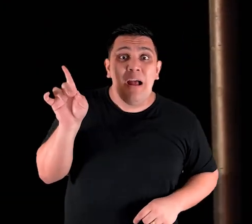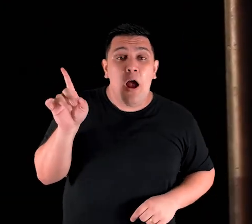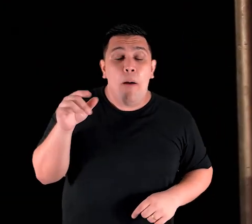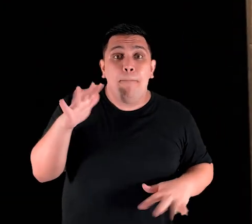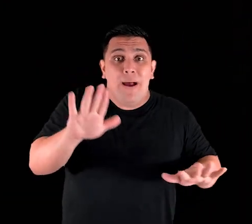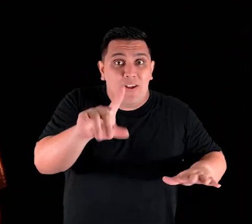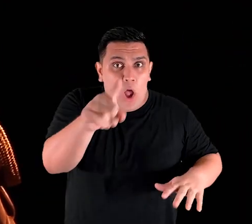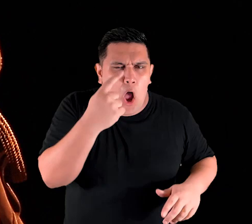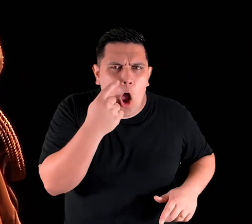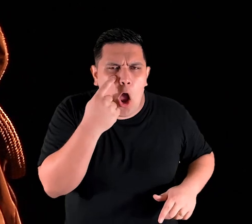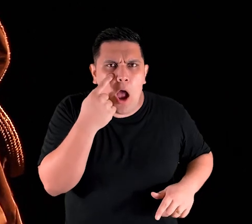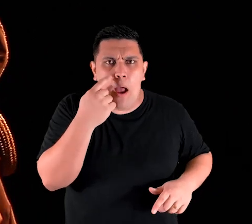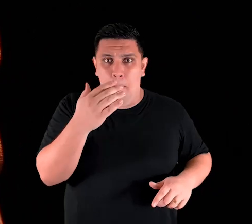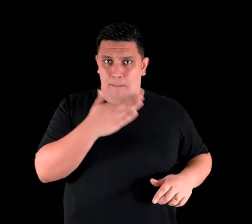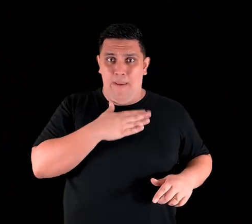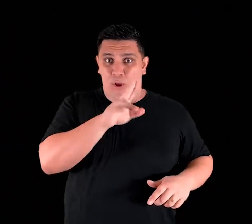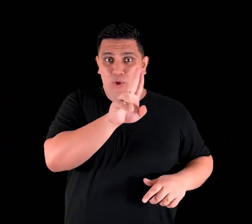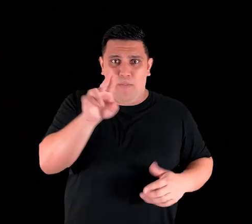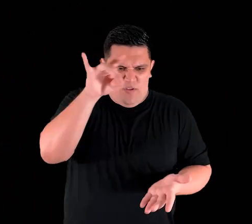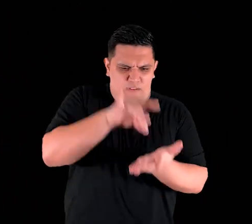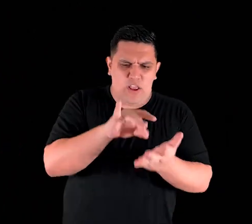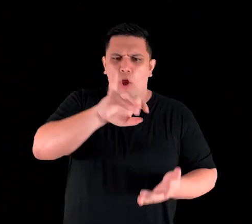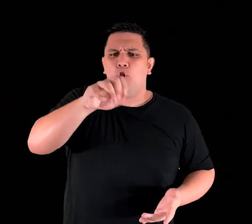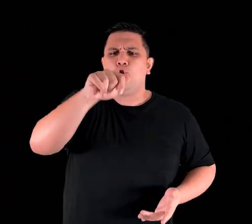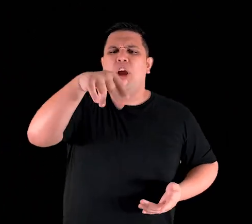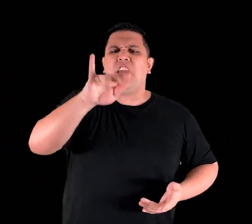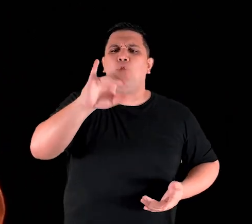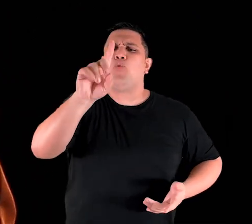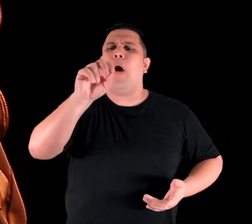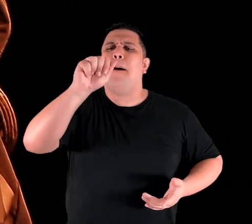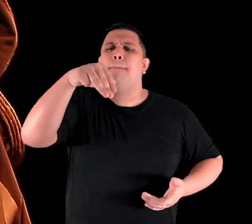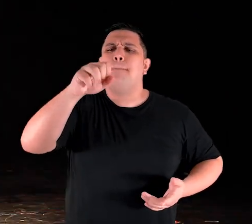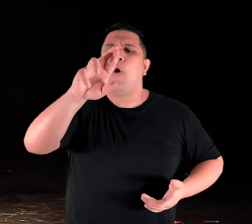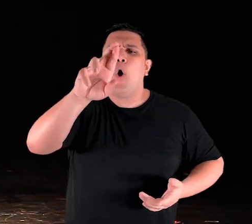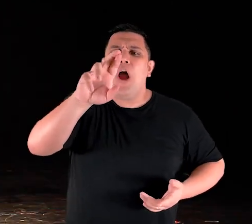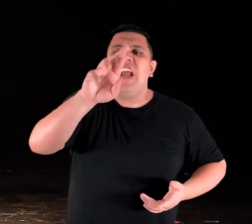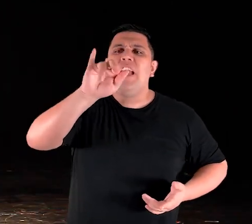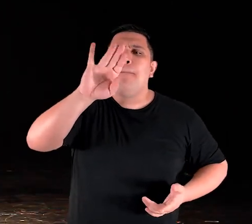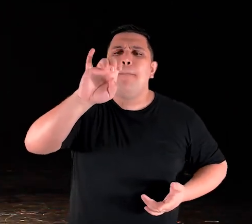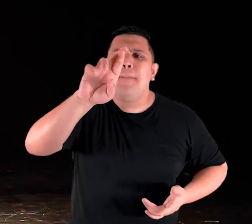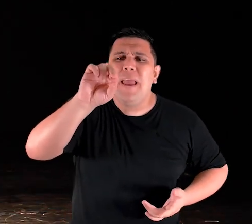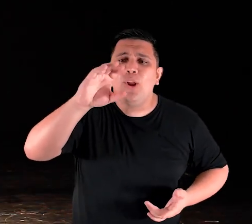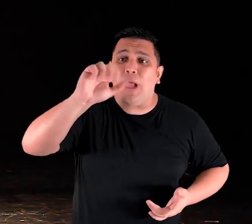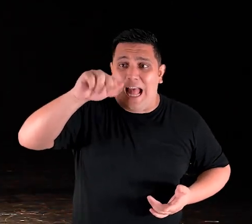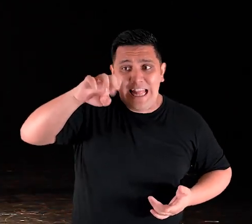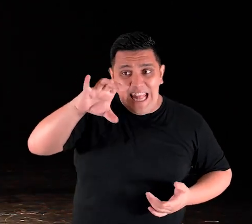Mas meu nome de fato é Joaquim do Amor Divino Rabelo Caneca.